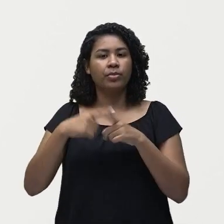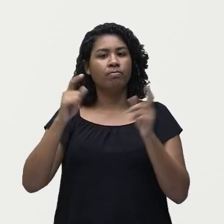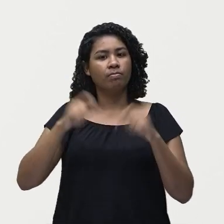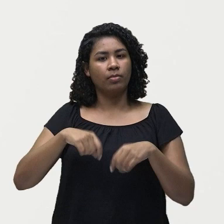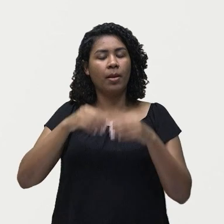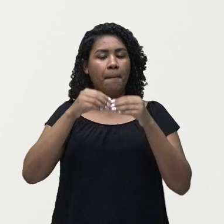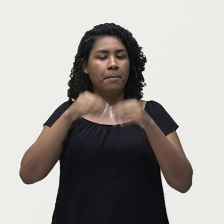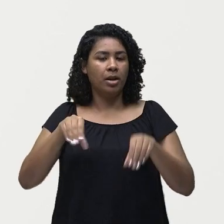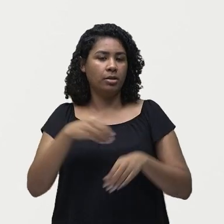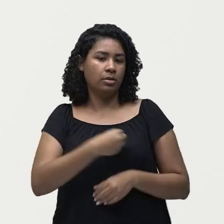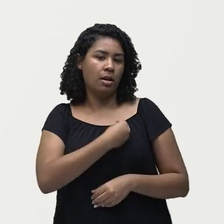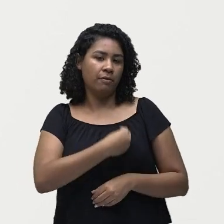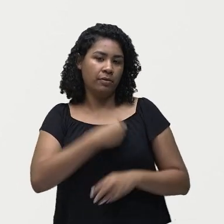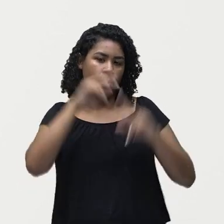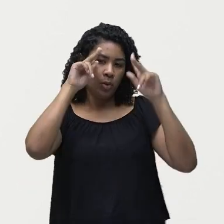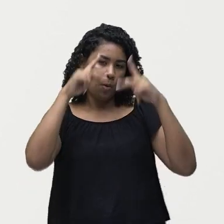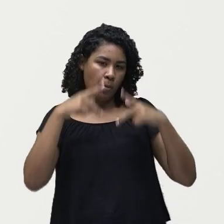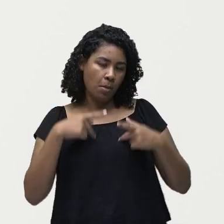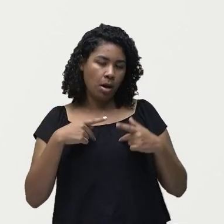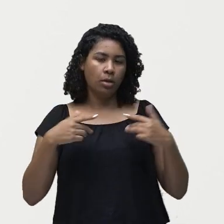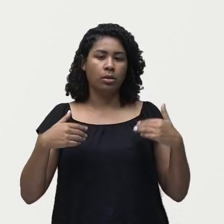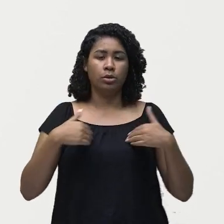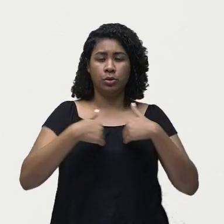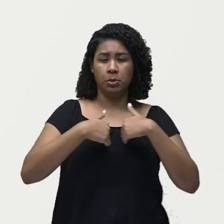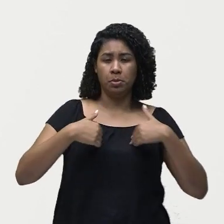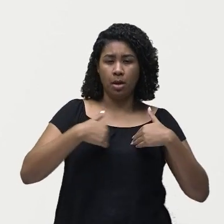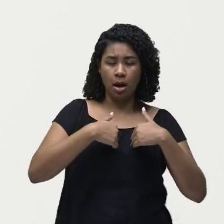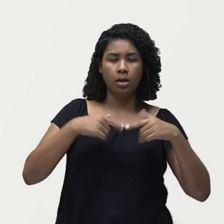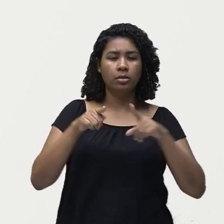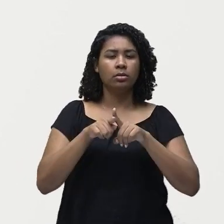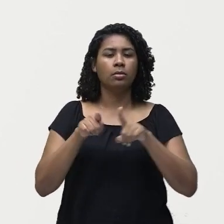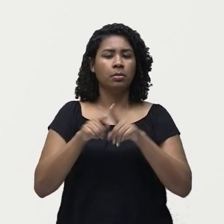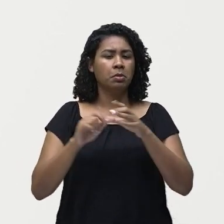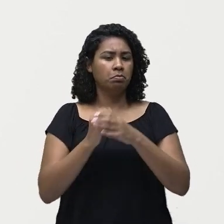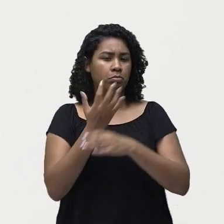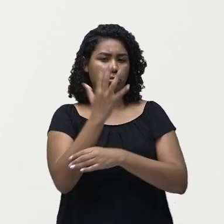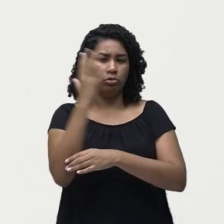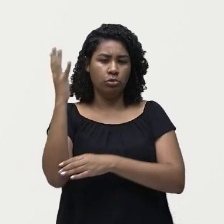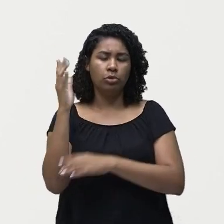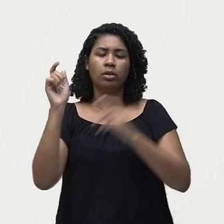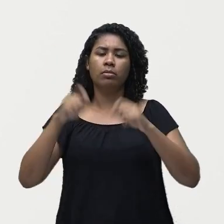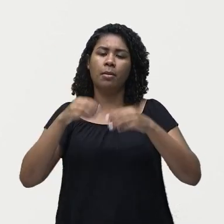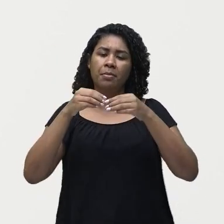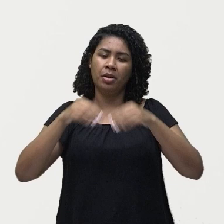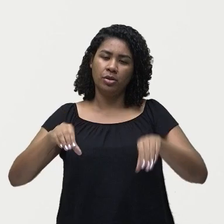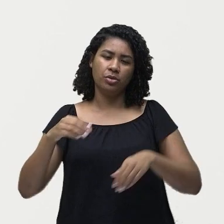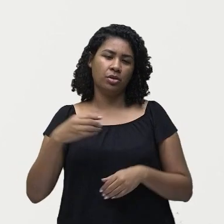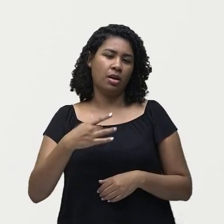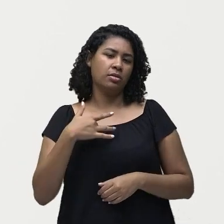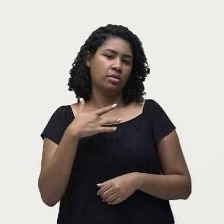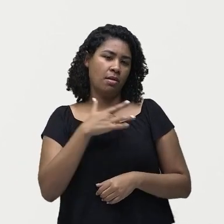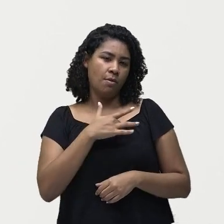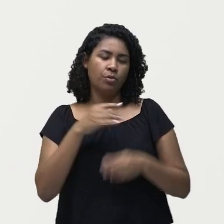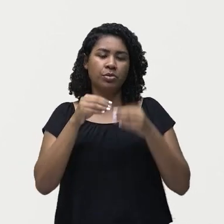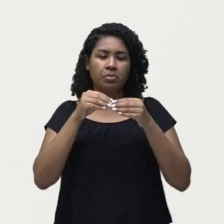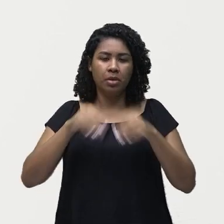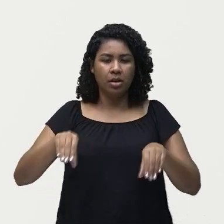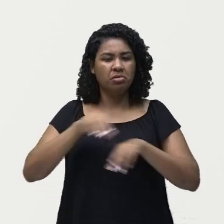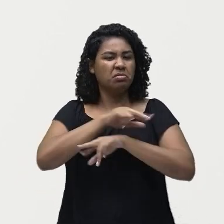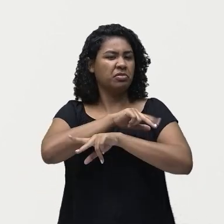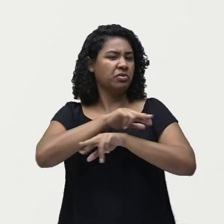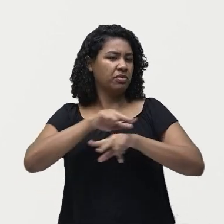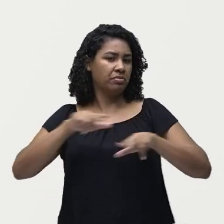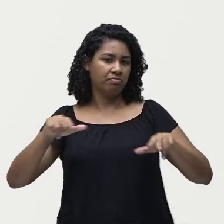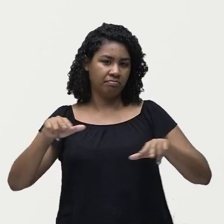do homem, plantas e animais. Tá? Ele vai ocasionar ali danos, né, para a saúde humana, para a vegetação e para os